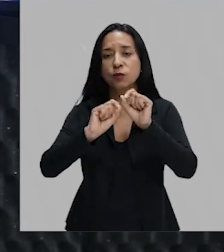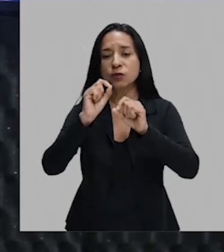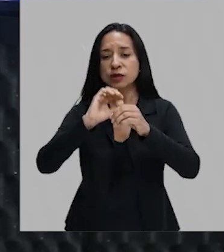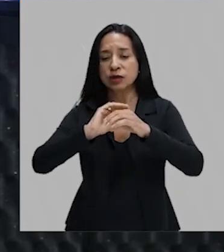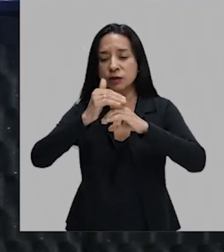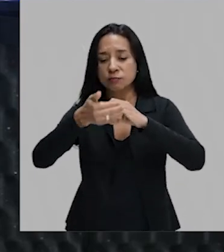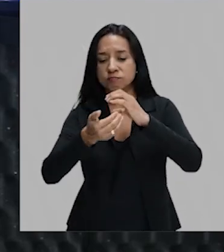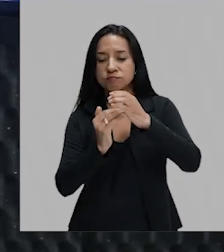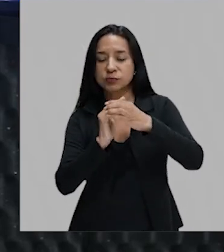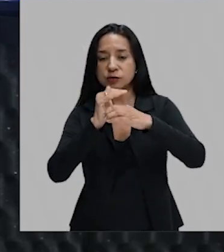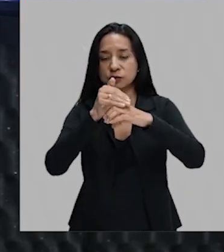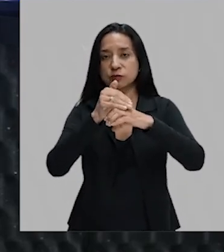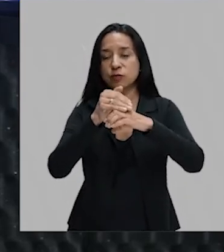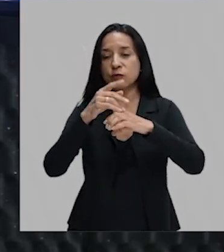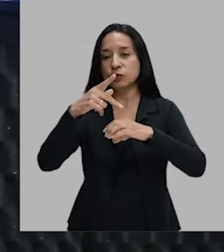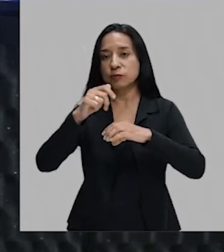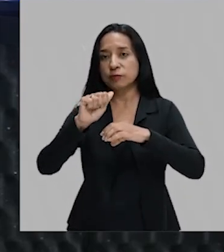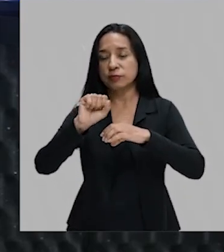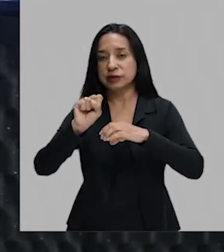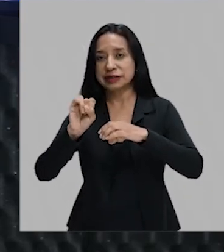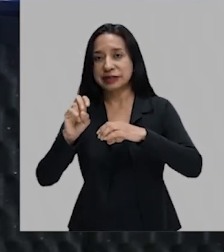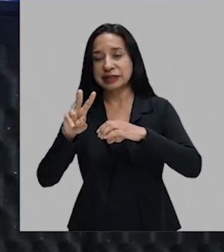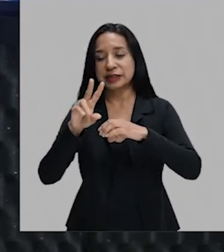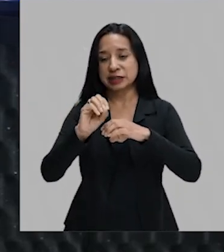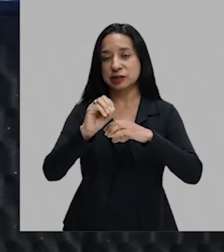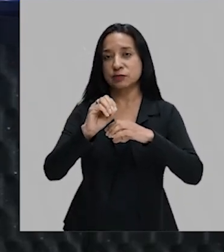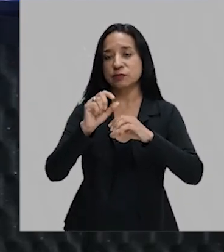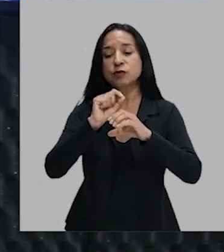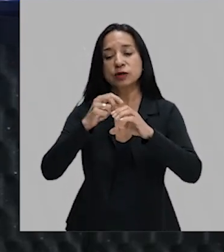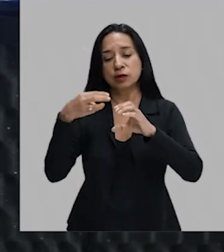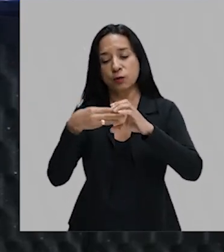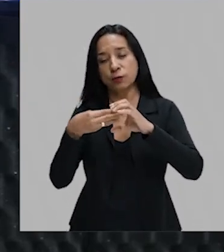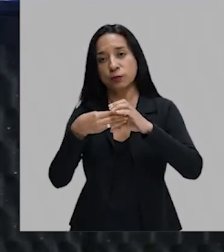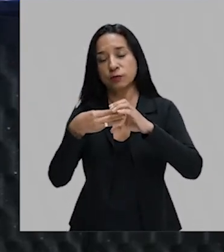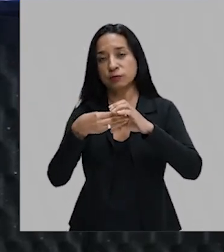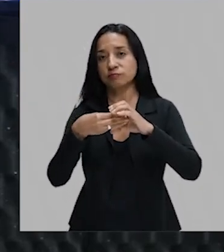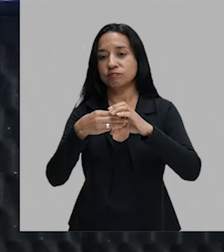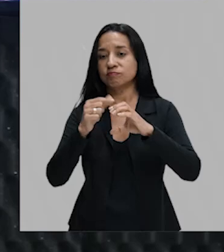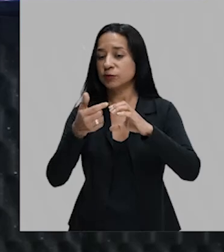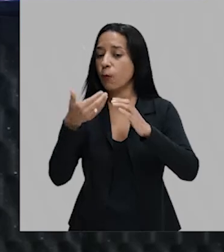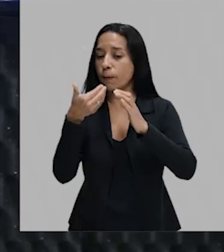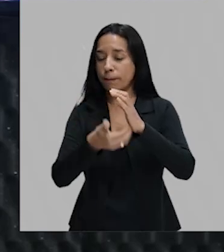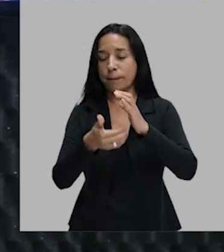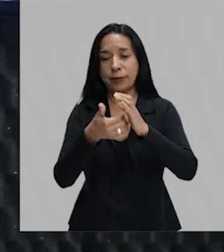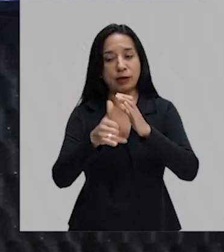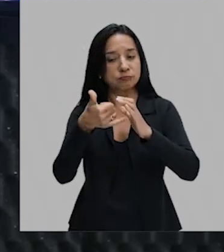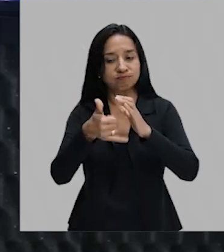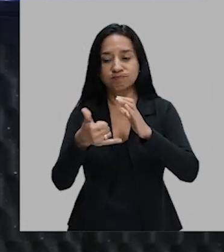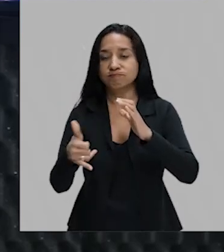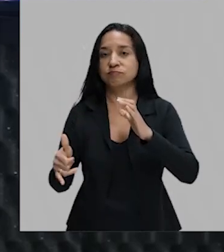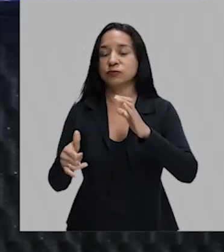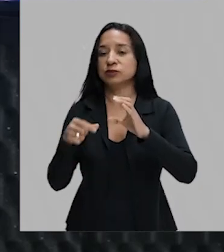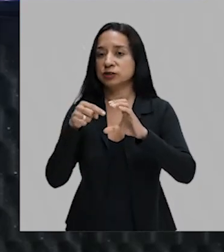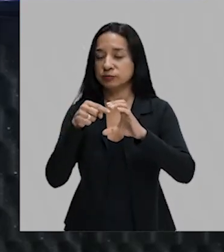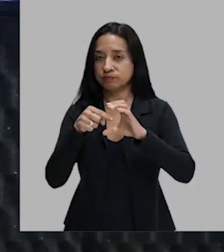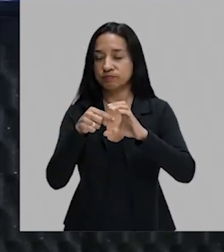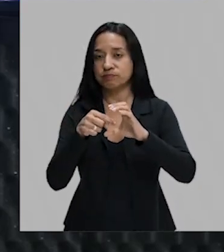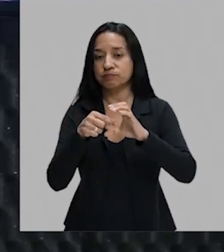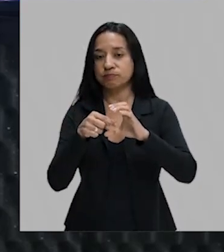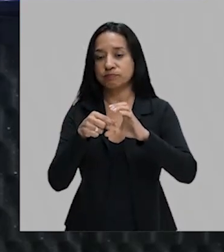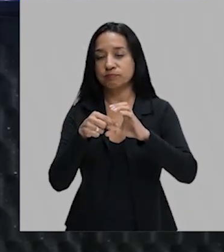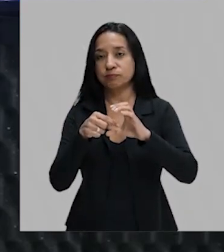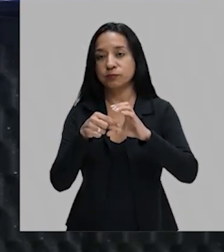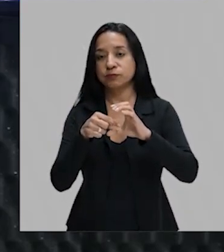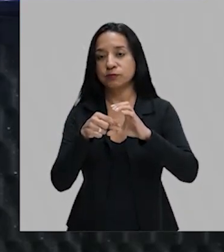aquele transporte por meio da membrana, né, em que a célula ela não vai gastar energia. Isso é transporte